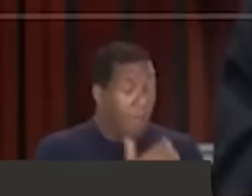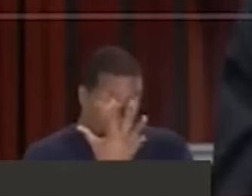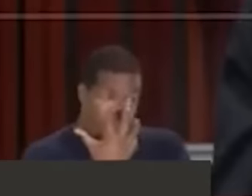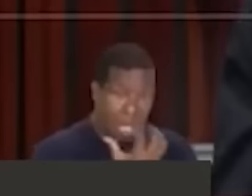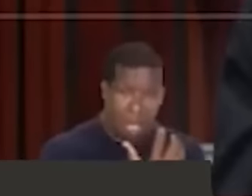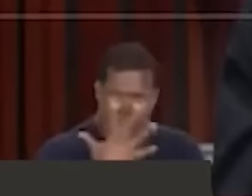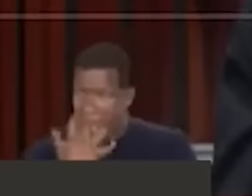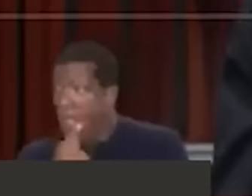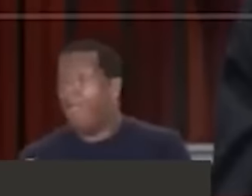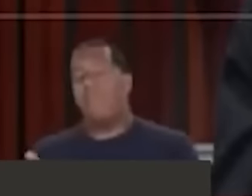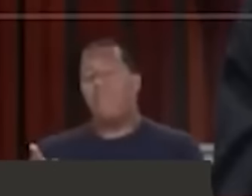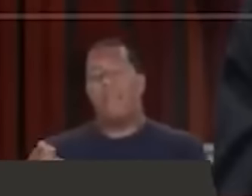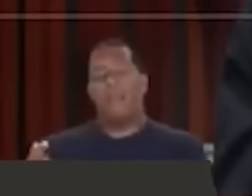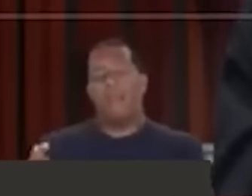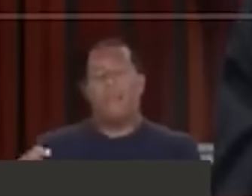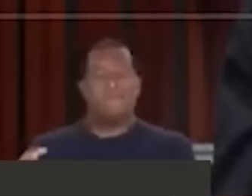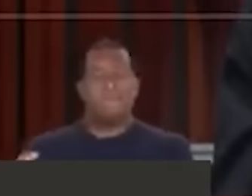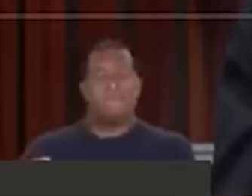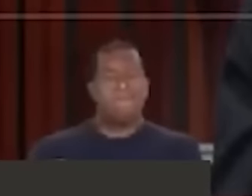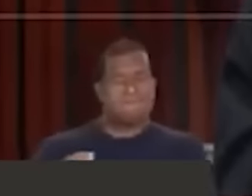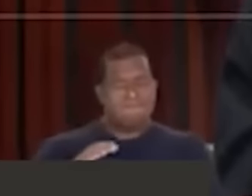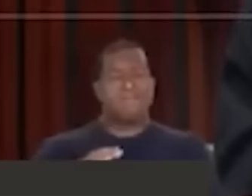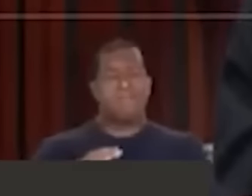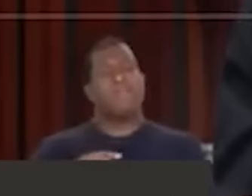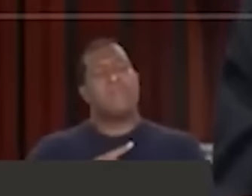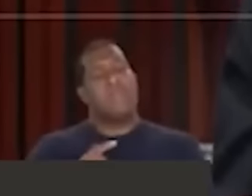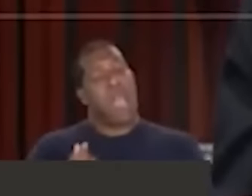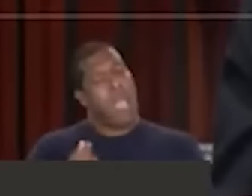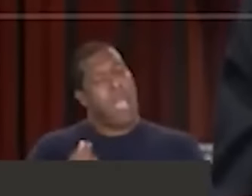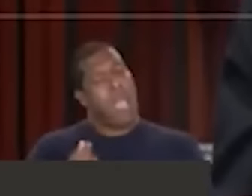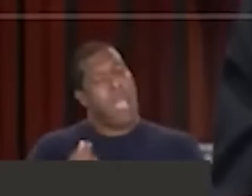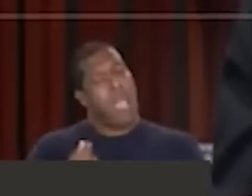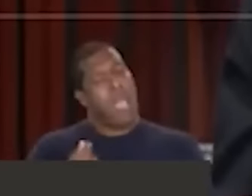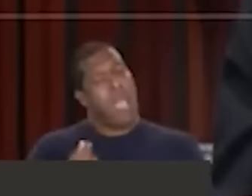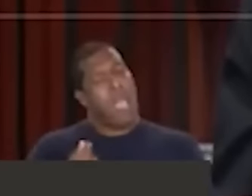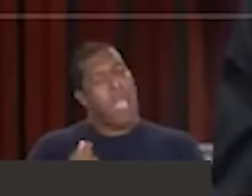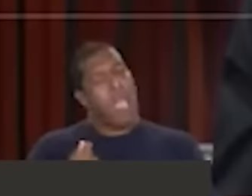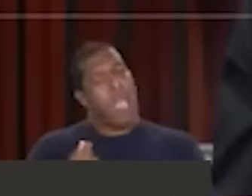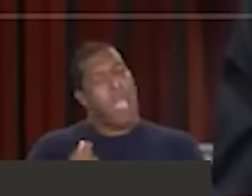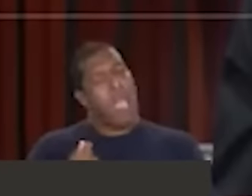isso eles obtêm um ganho econômico.